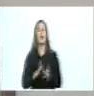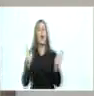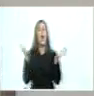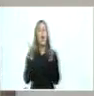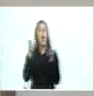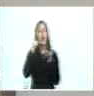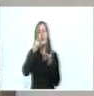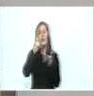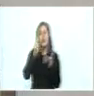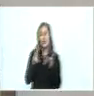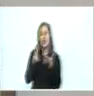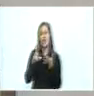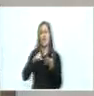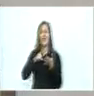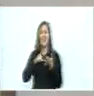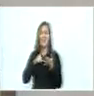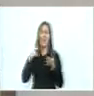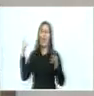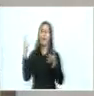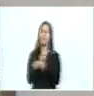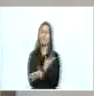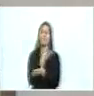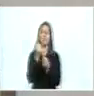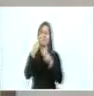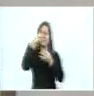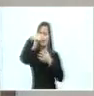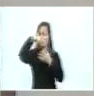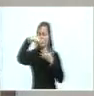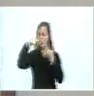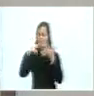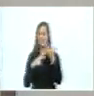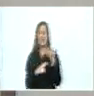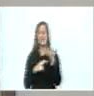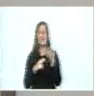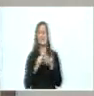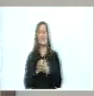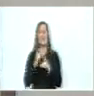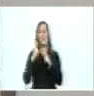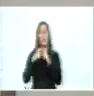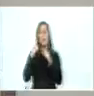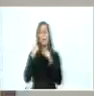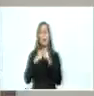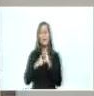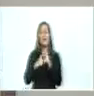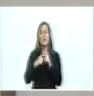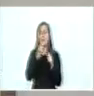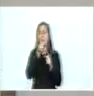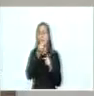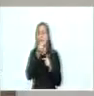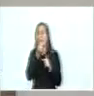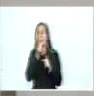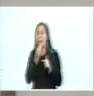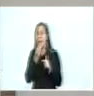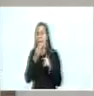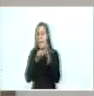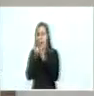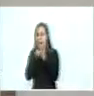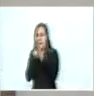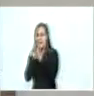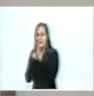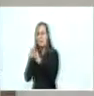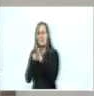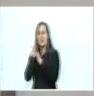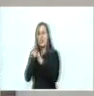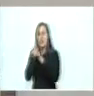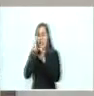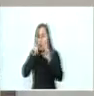que esses casos existem muitos. E a pesquisa foi tão bem feita que ela conseguiu observar quais